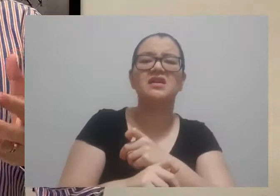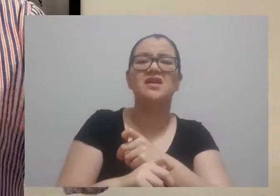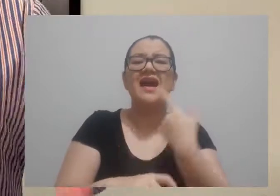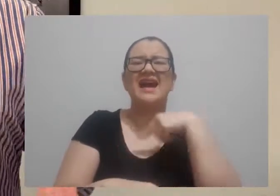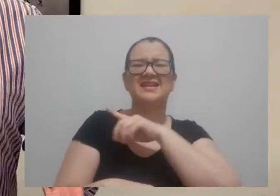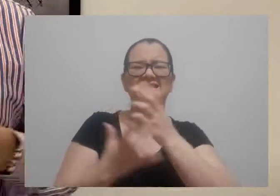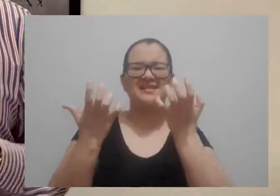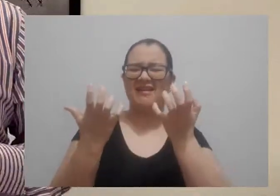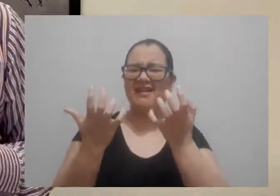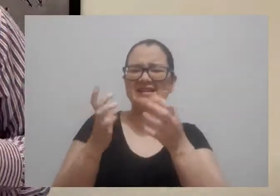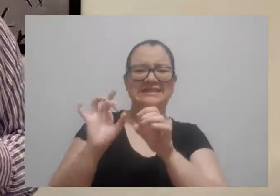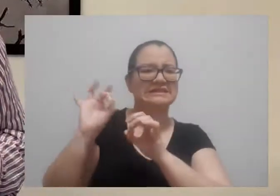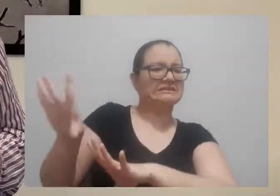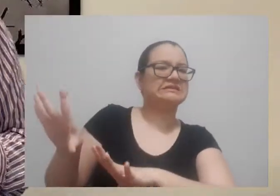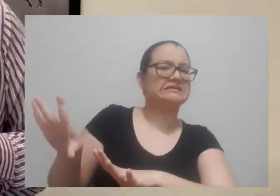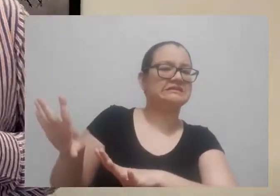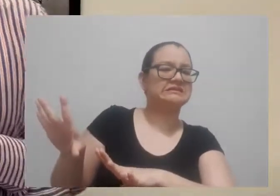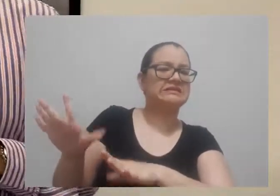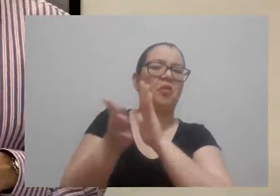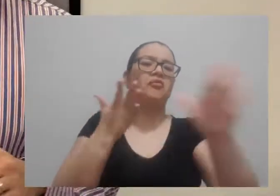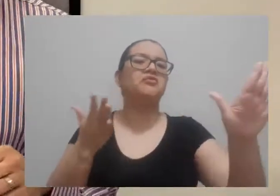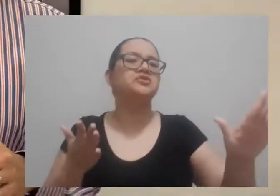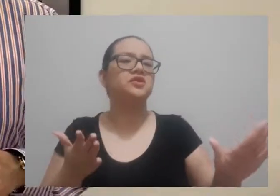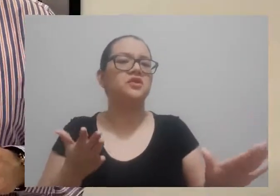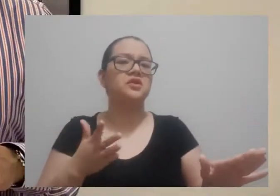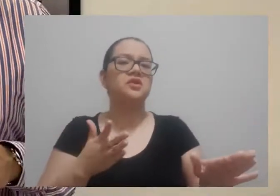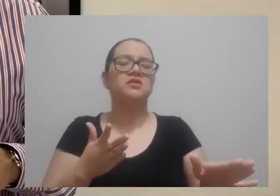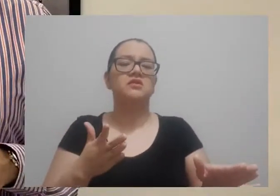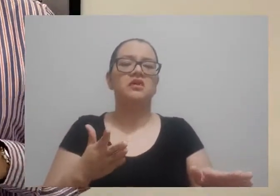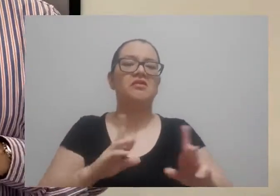ensino e desse comportamento. Mas deixa eu só lembrar você